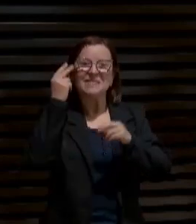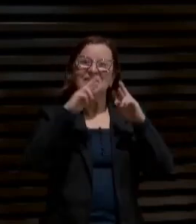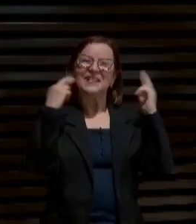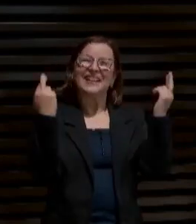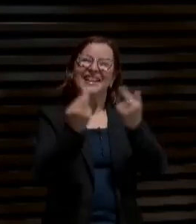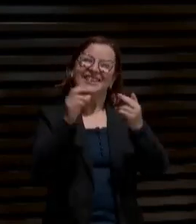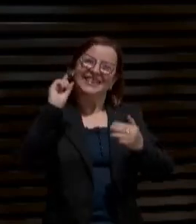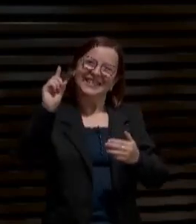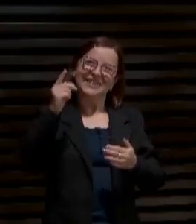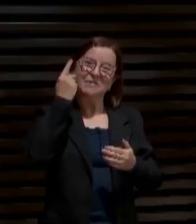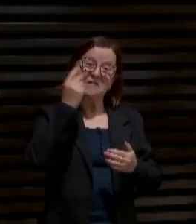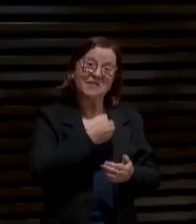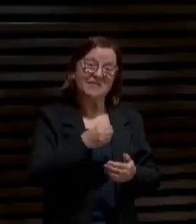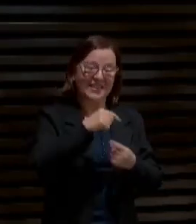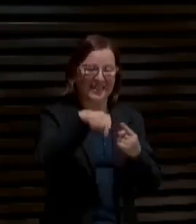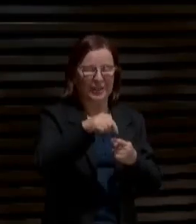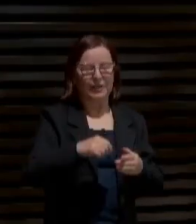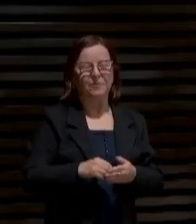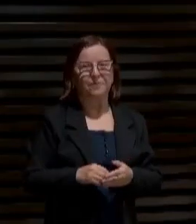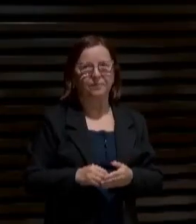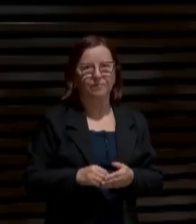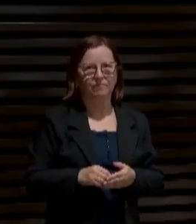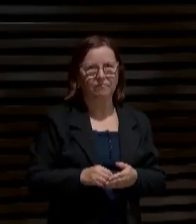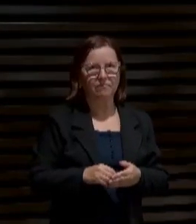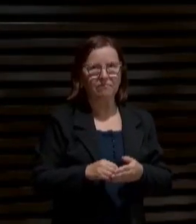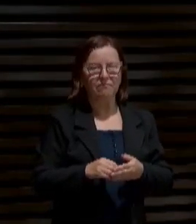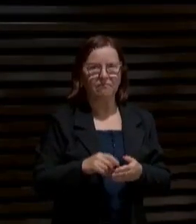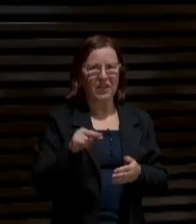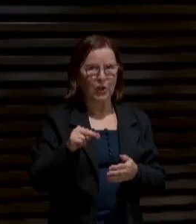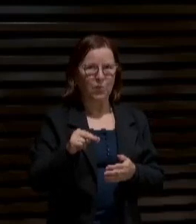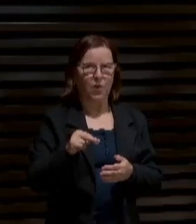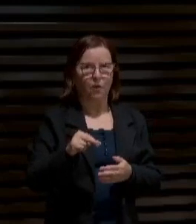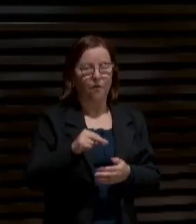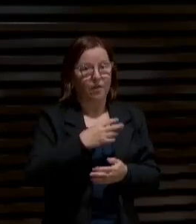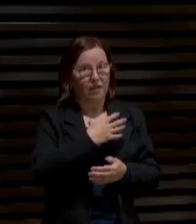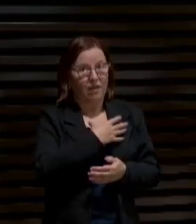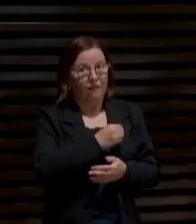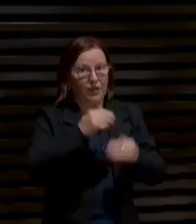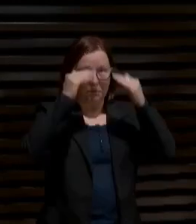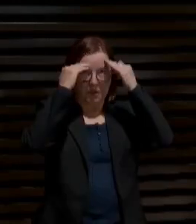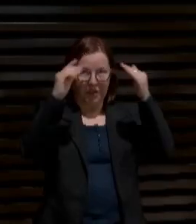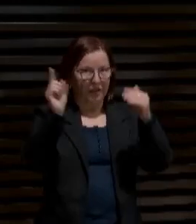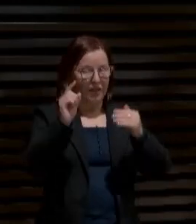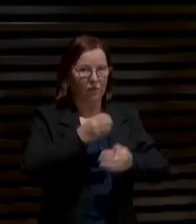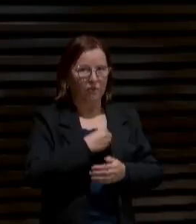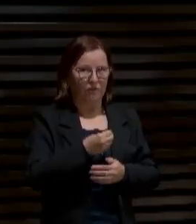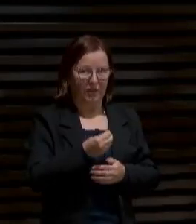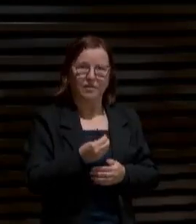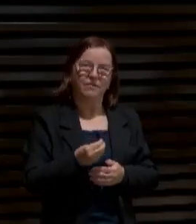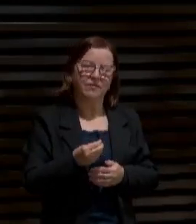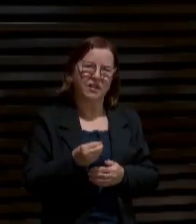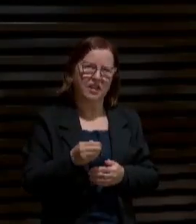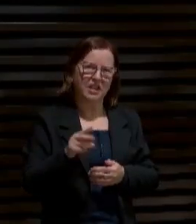14 como filhos obedientes não vivam conforme as paixões que vocês tinham